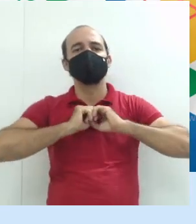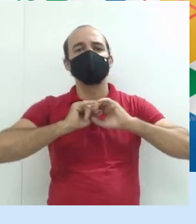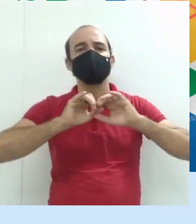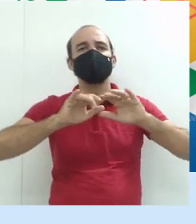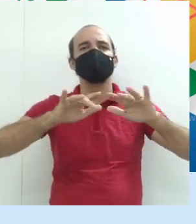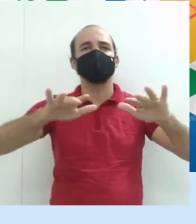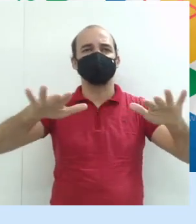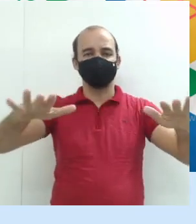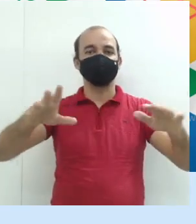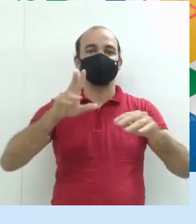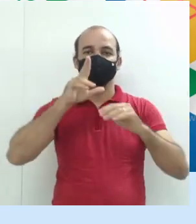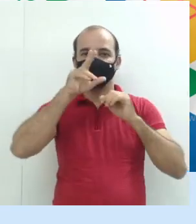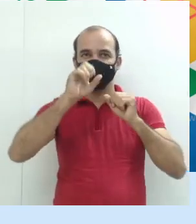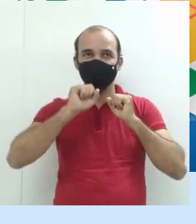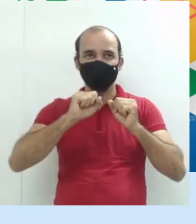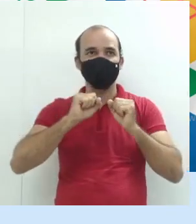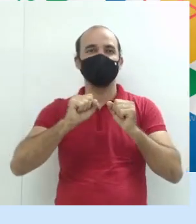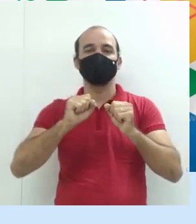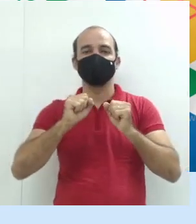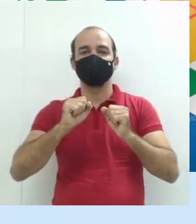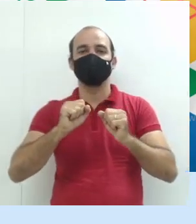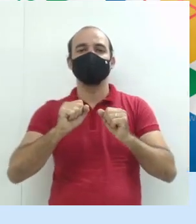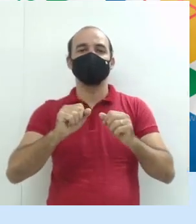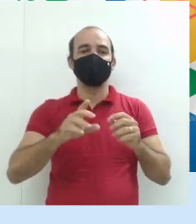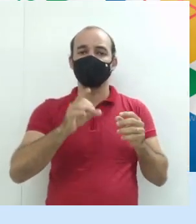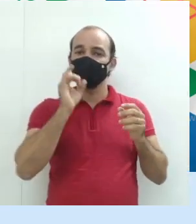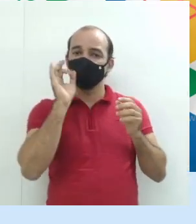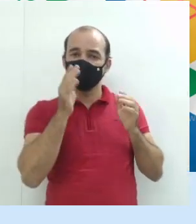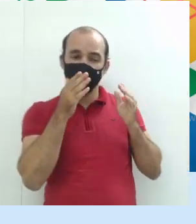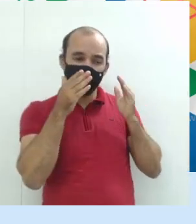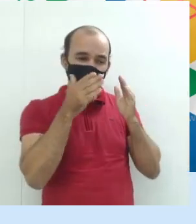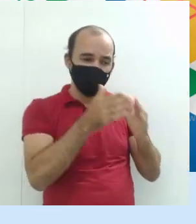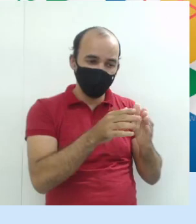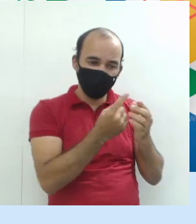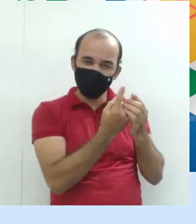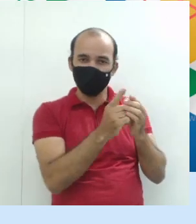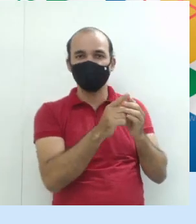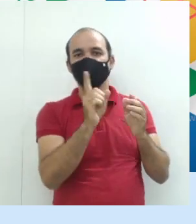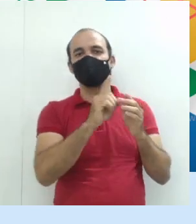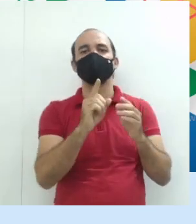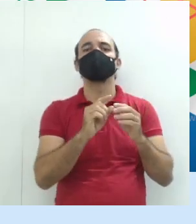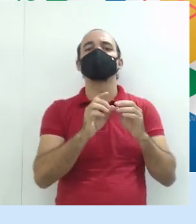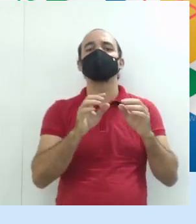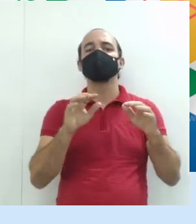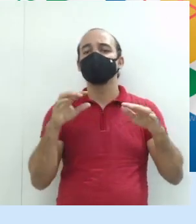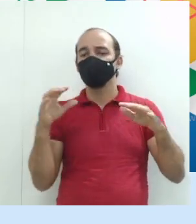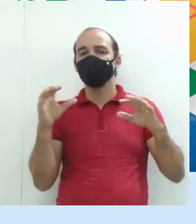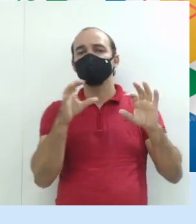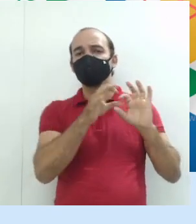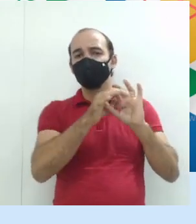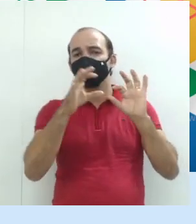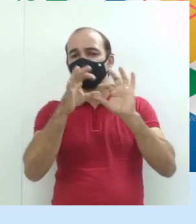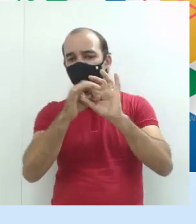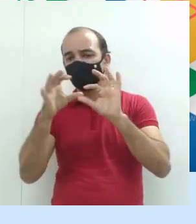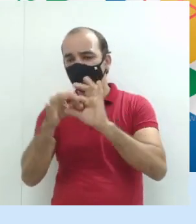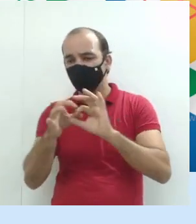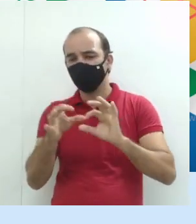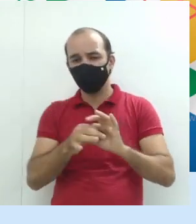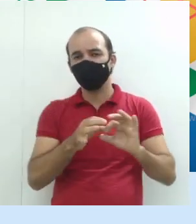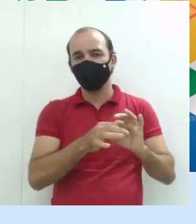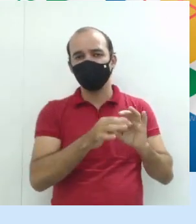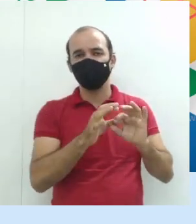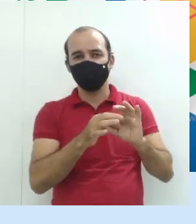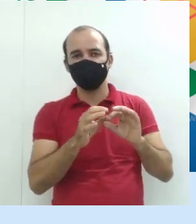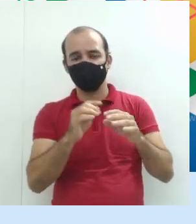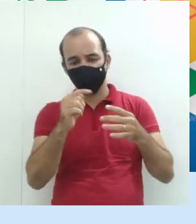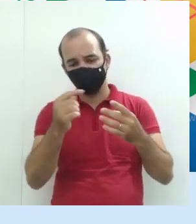movimento forte, porque ele não se detém apenas a ser um movimento musical, mas ele acaba se tornando